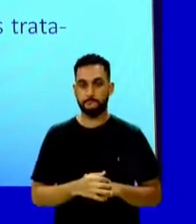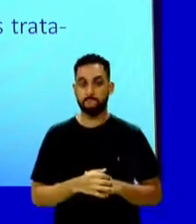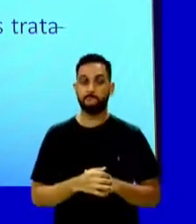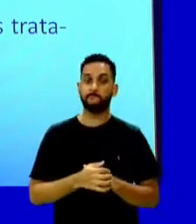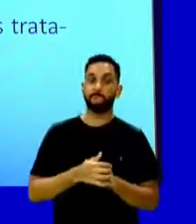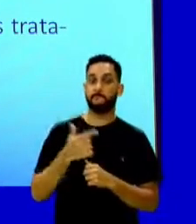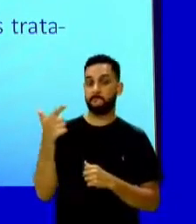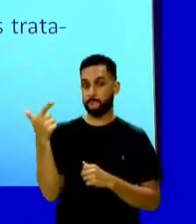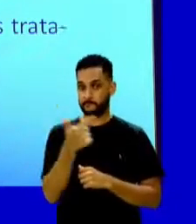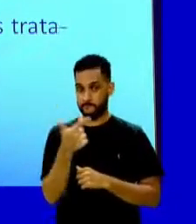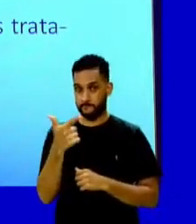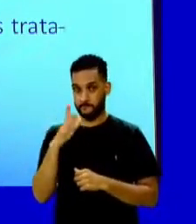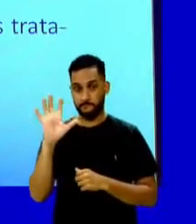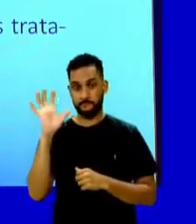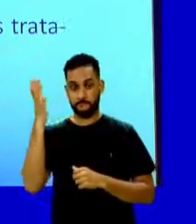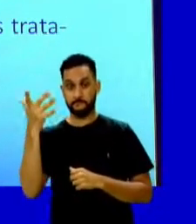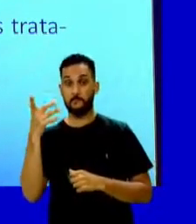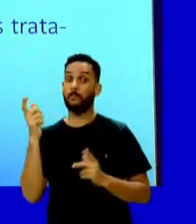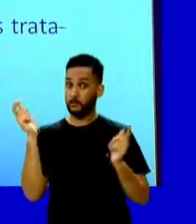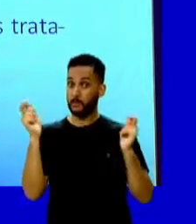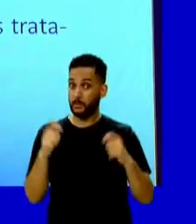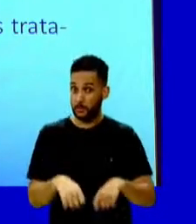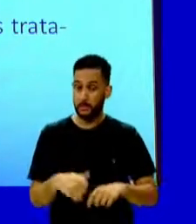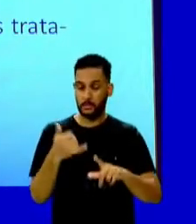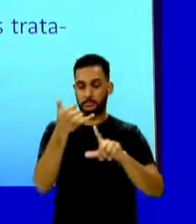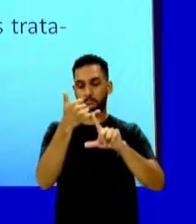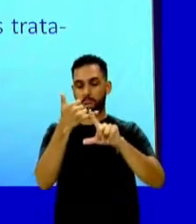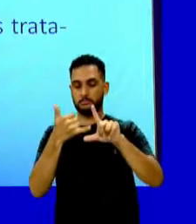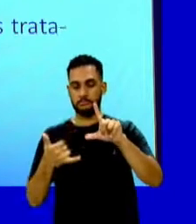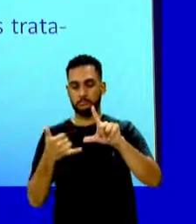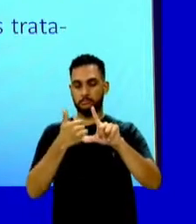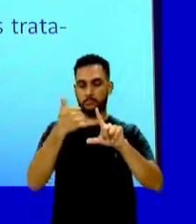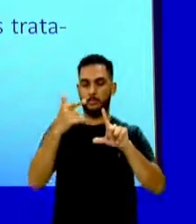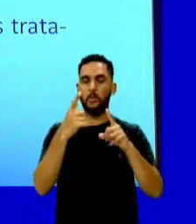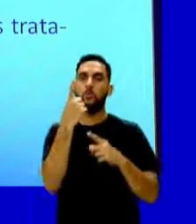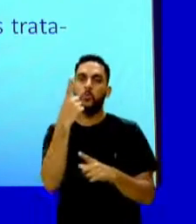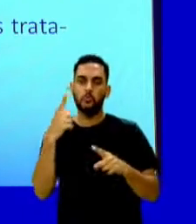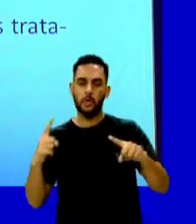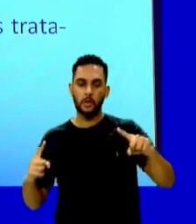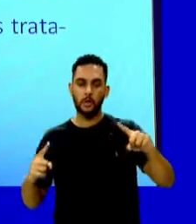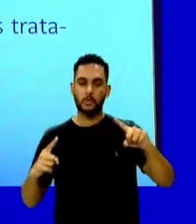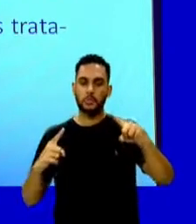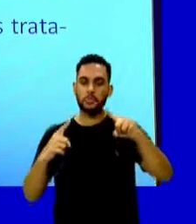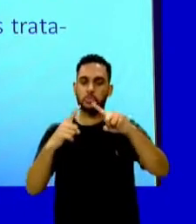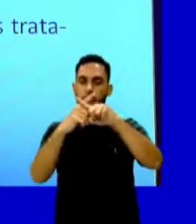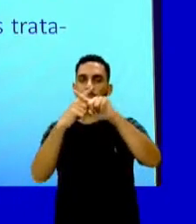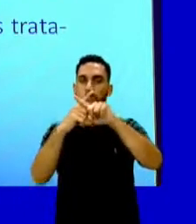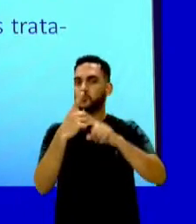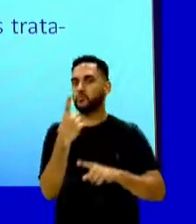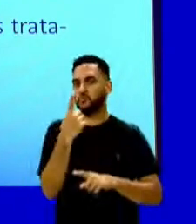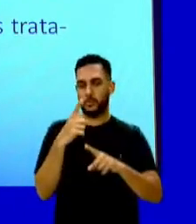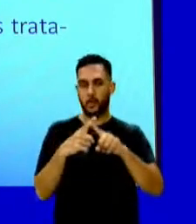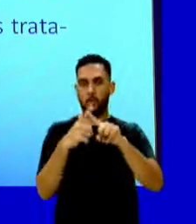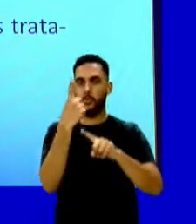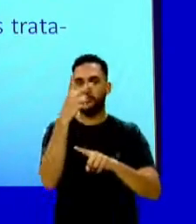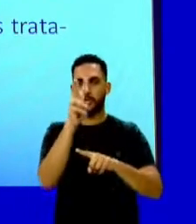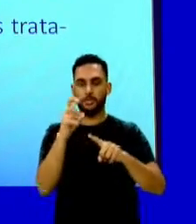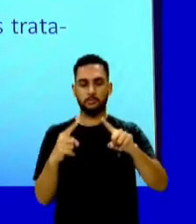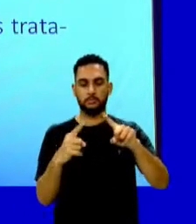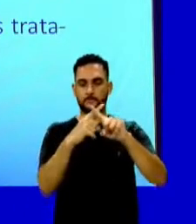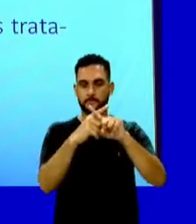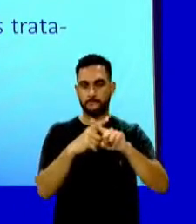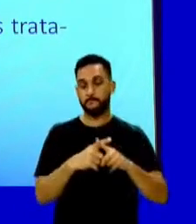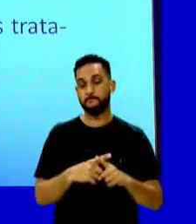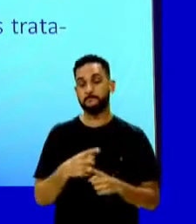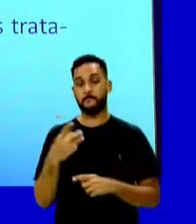segunda situação é que essas retas vão se encontrar mas apenas em um ponto Oi e a última situação é que essas